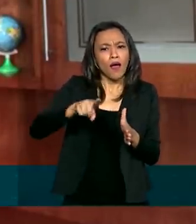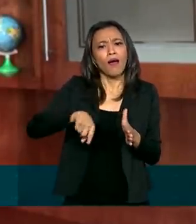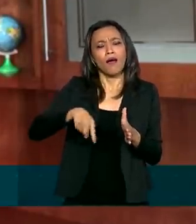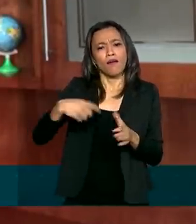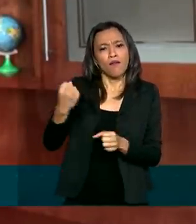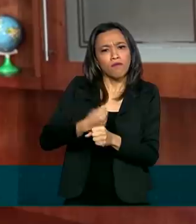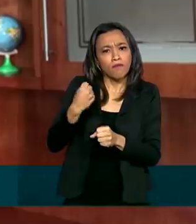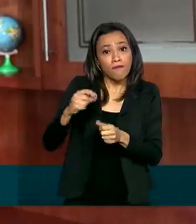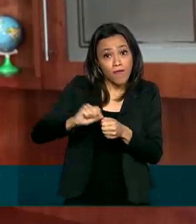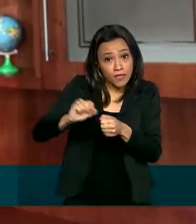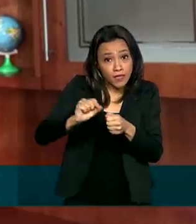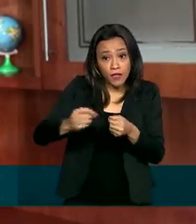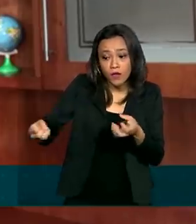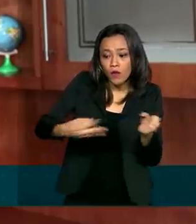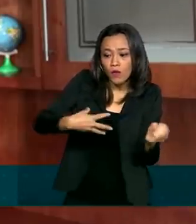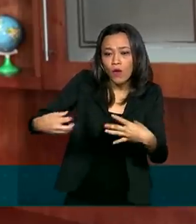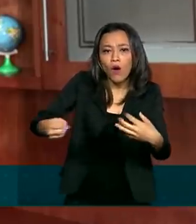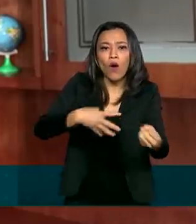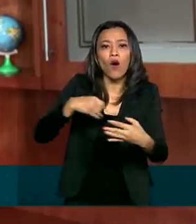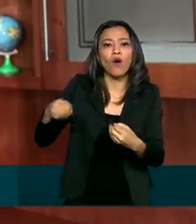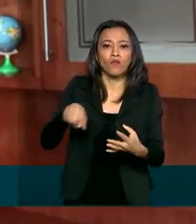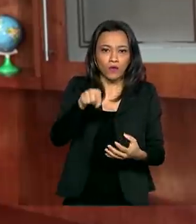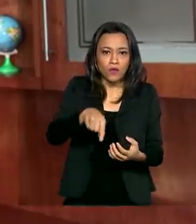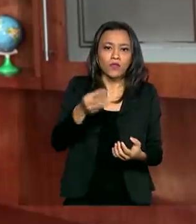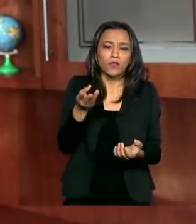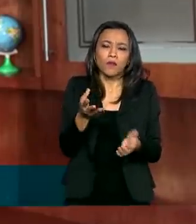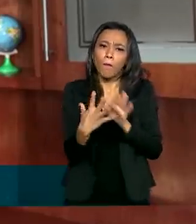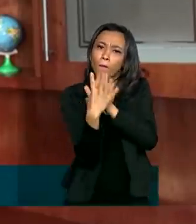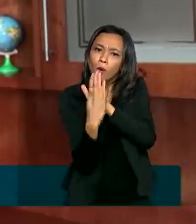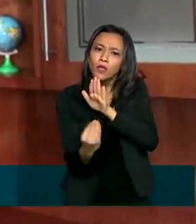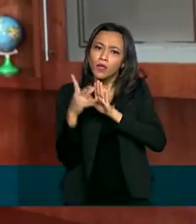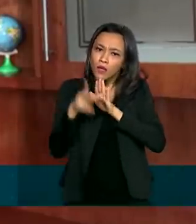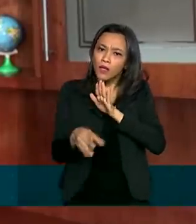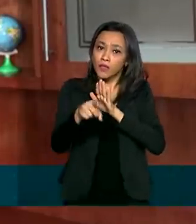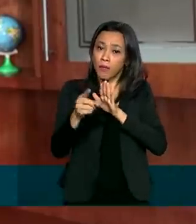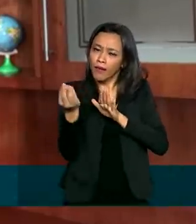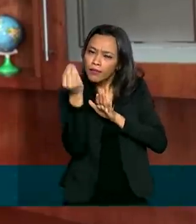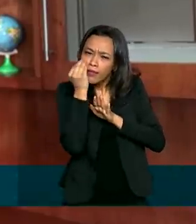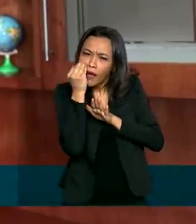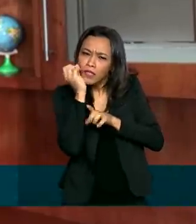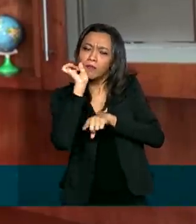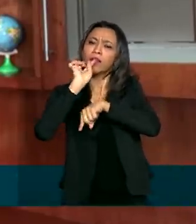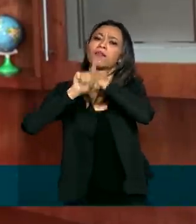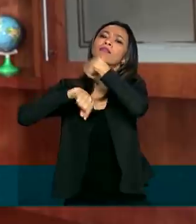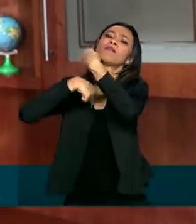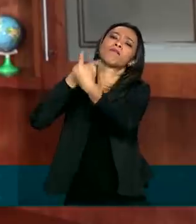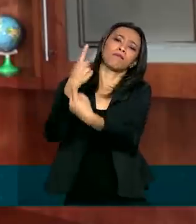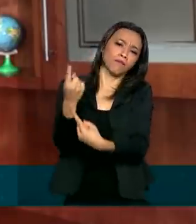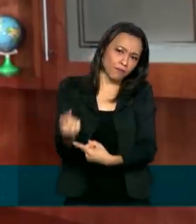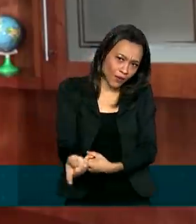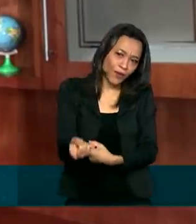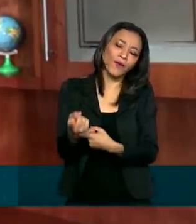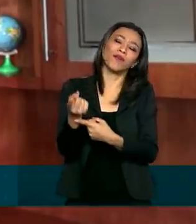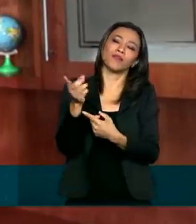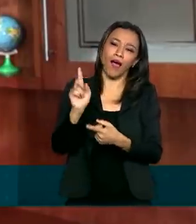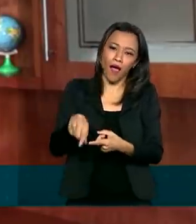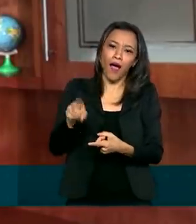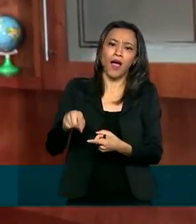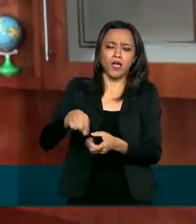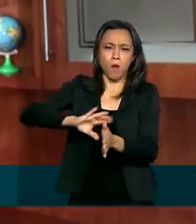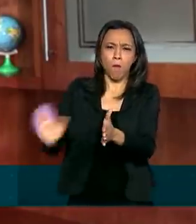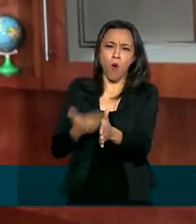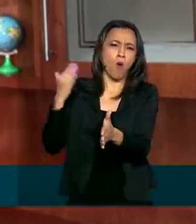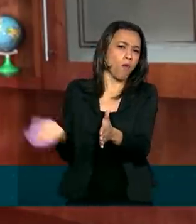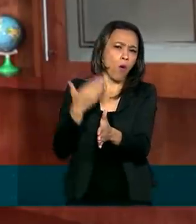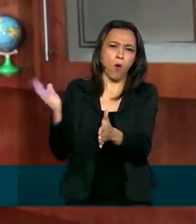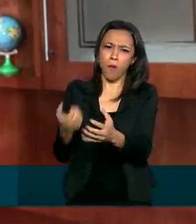protótipos para testes e validação clínica. Só depois, os ventiladores mecânicos entram na linha de produção